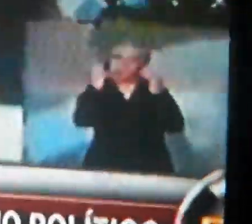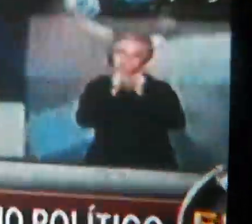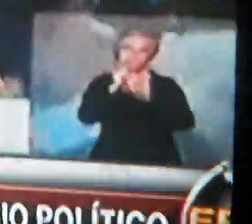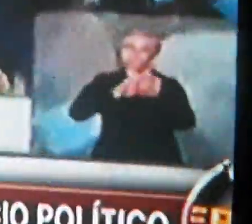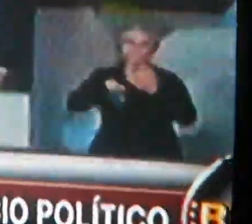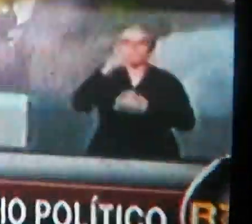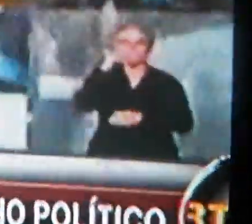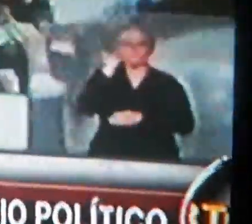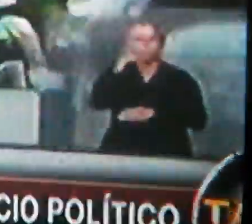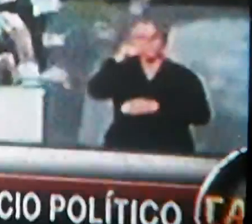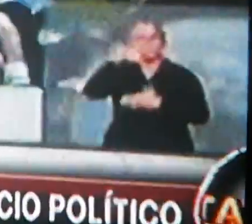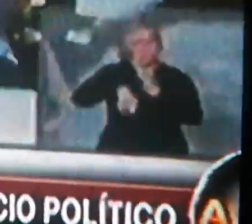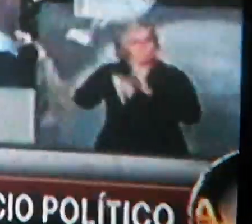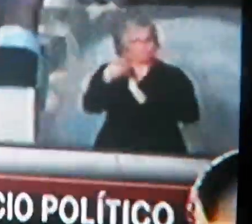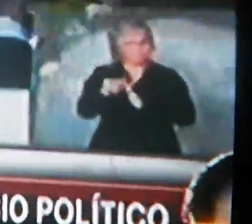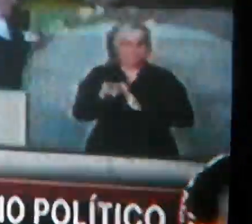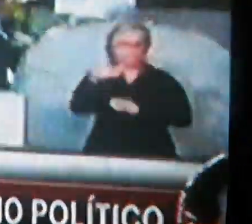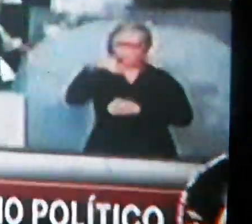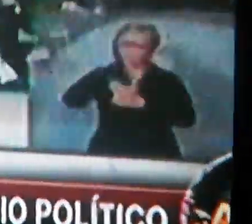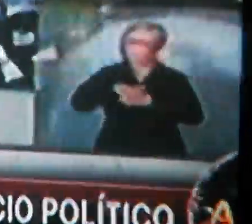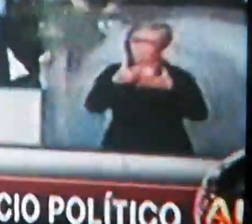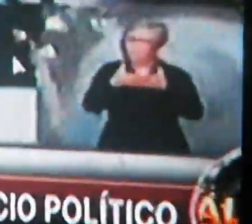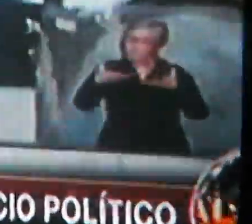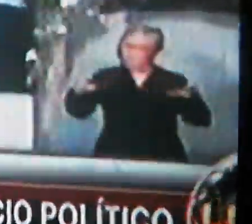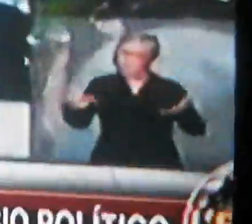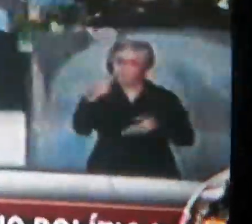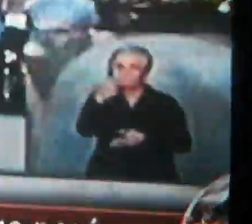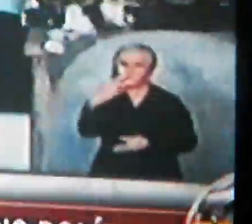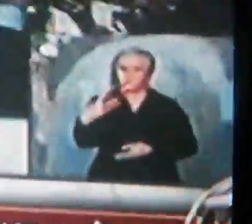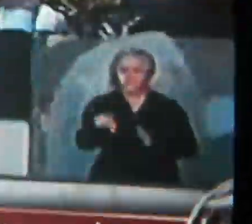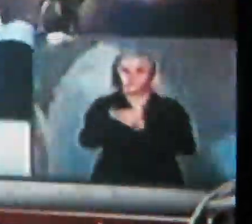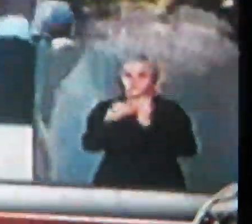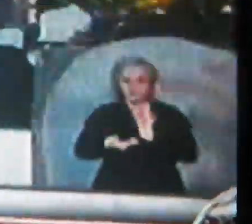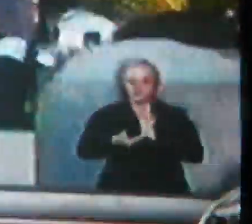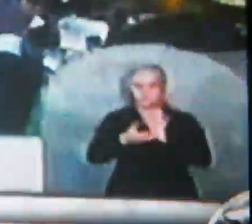deputados que fizeram essa votação majoritária, dois terços dos deputados.